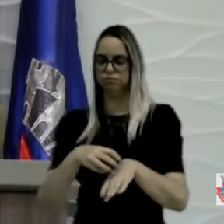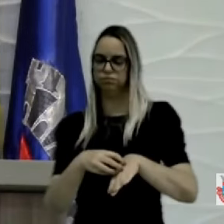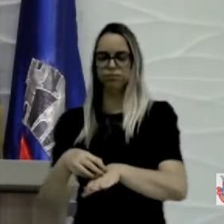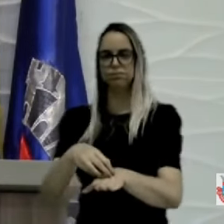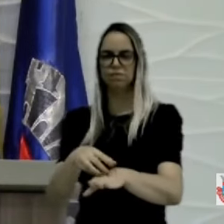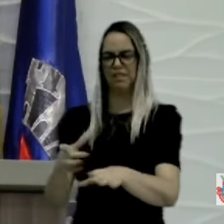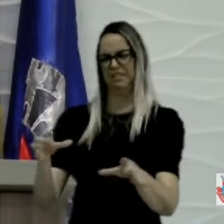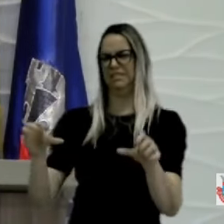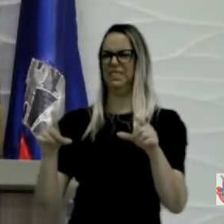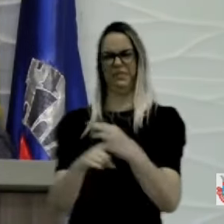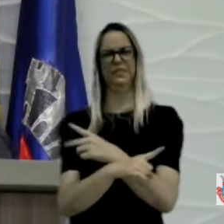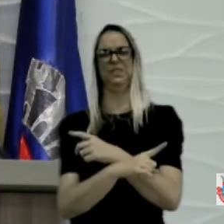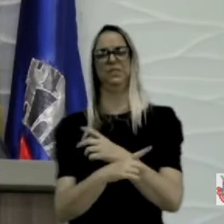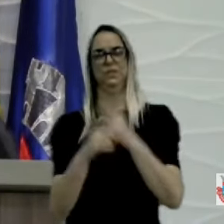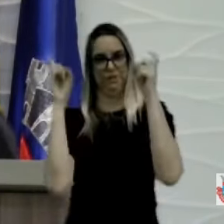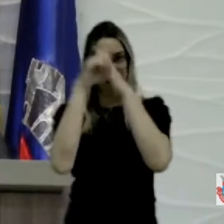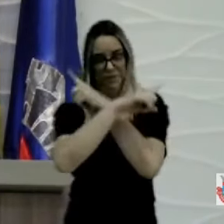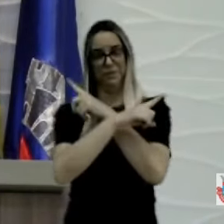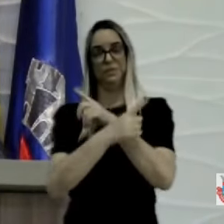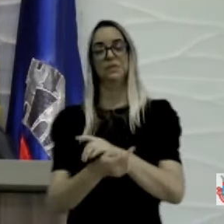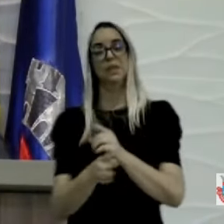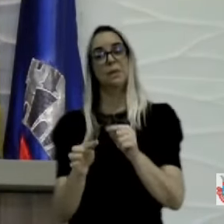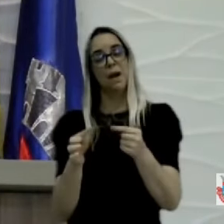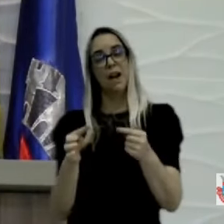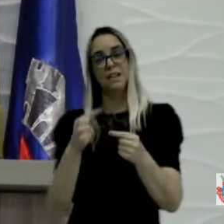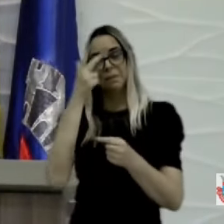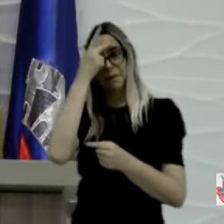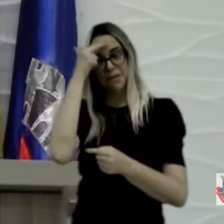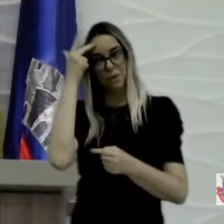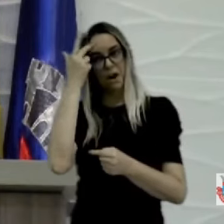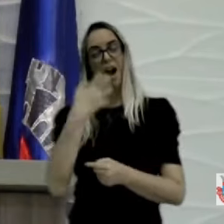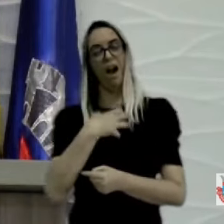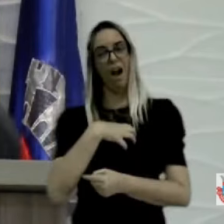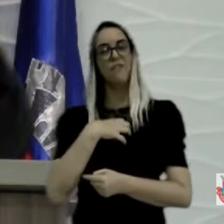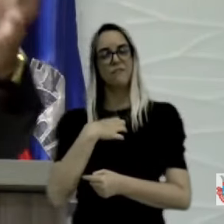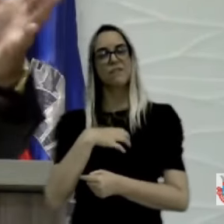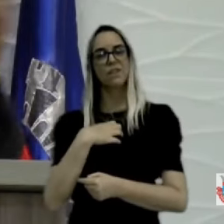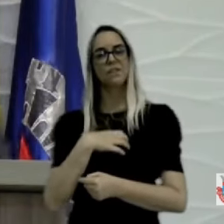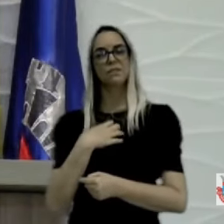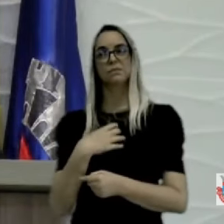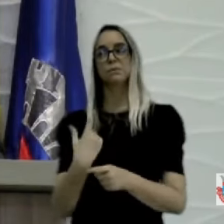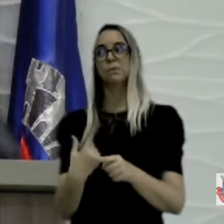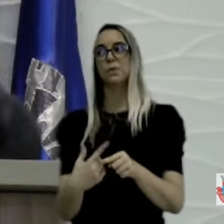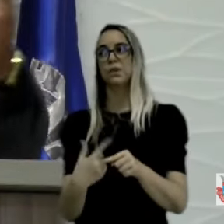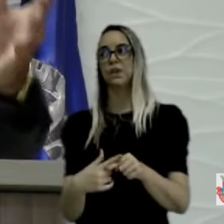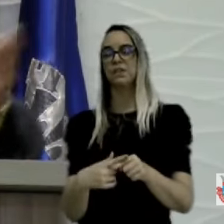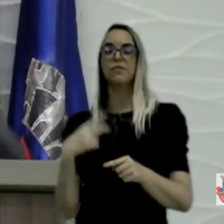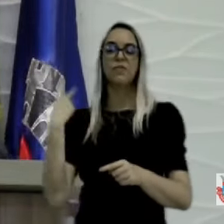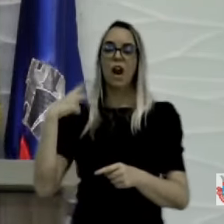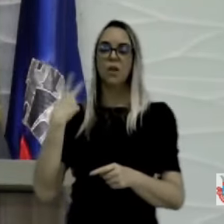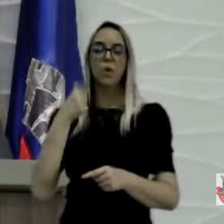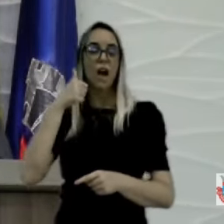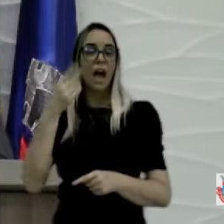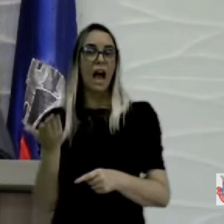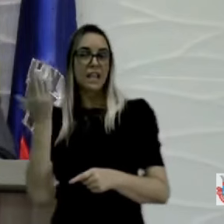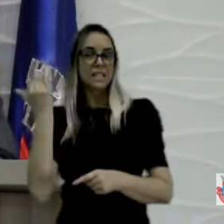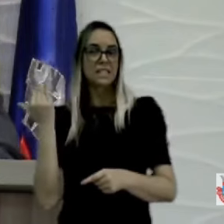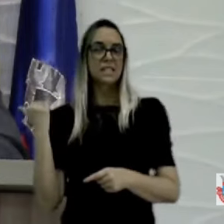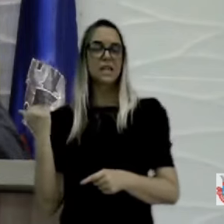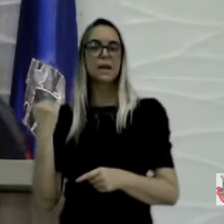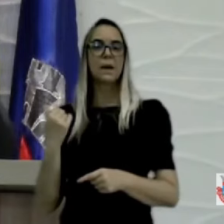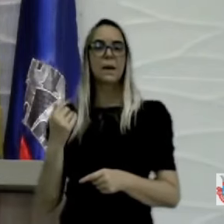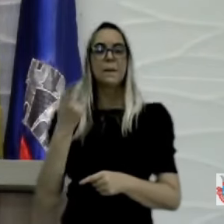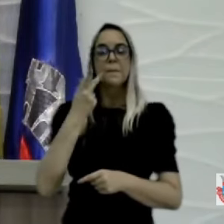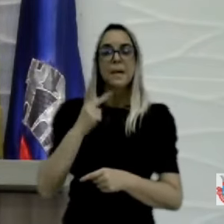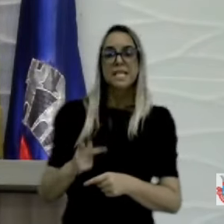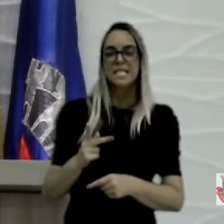rural. Mas o pessoal fica inconformado, fica com raiva. O vereador que me antecedeu, o vereador Pezinho, que